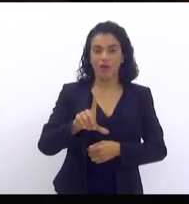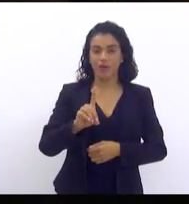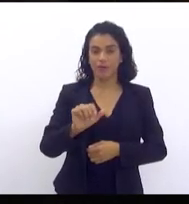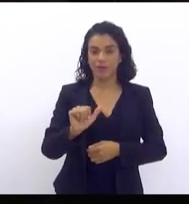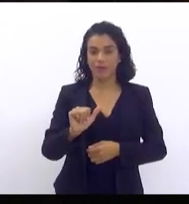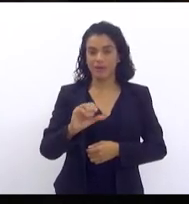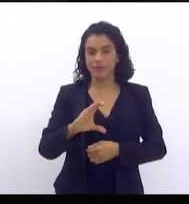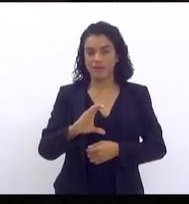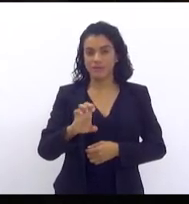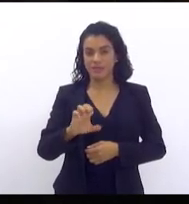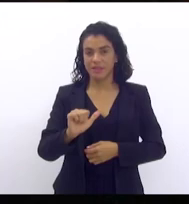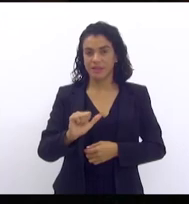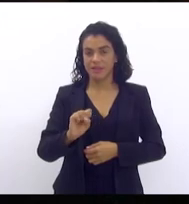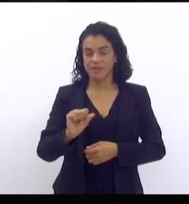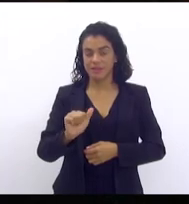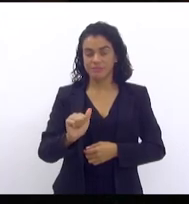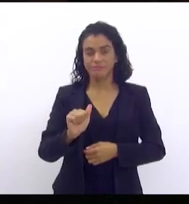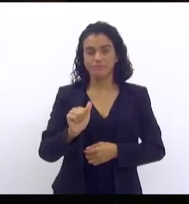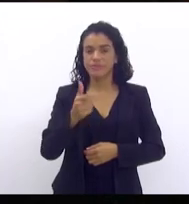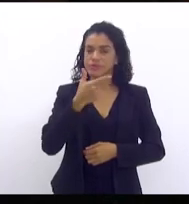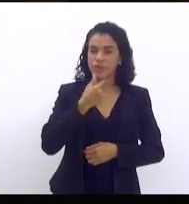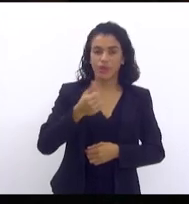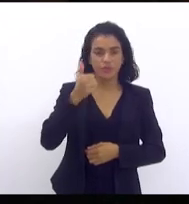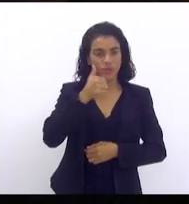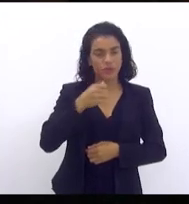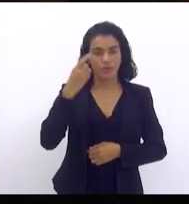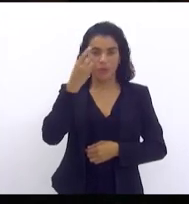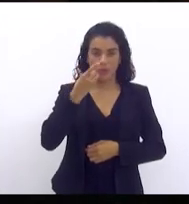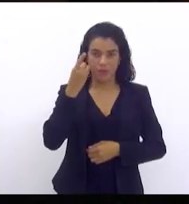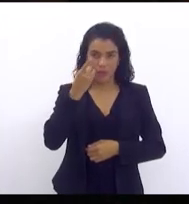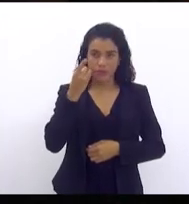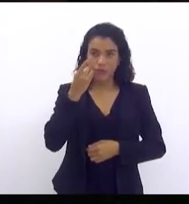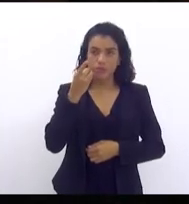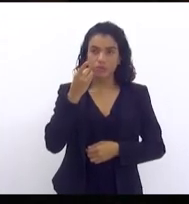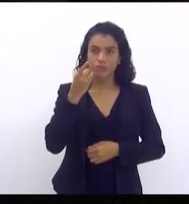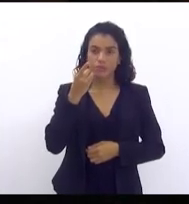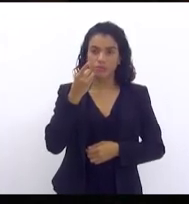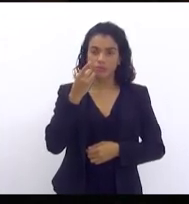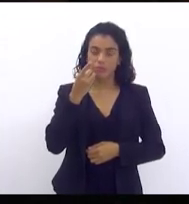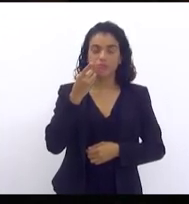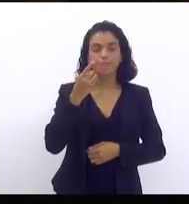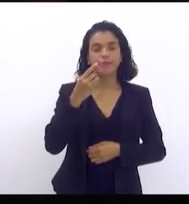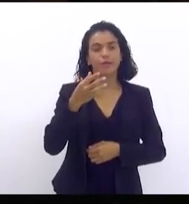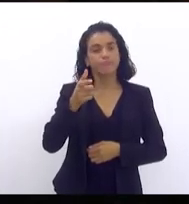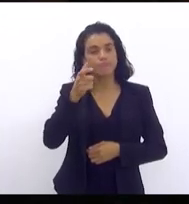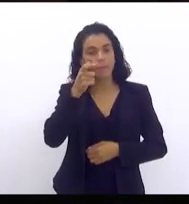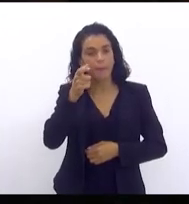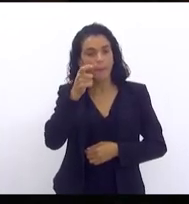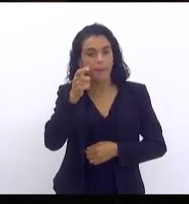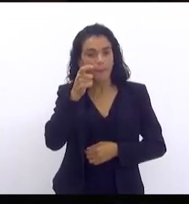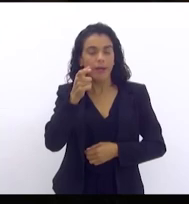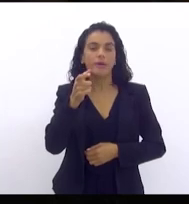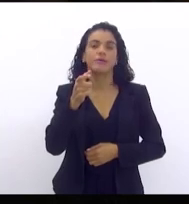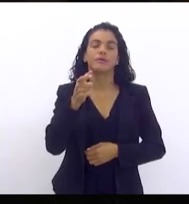Valdaciaza, senhoras e senhores deputados que nos assistem